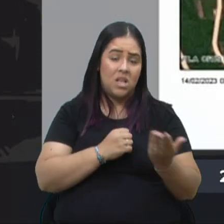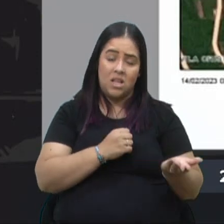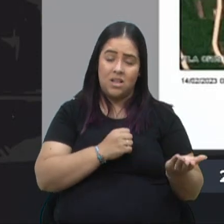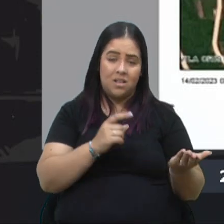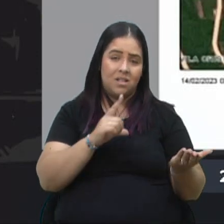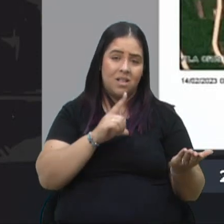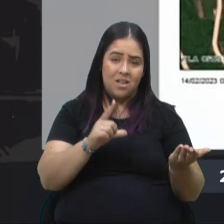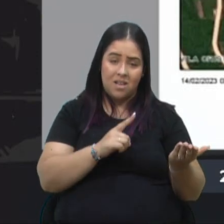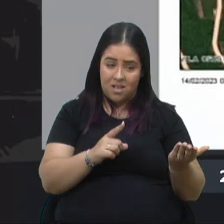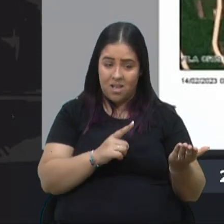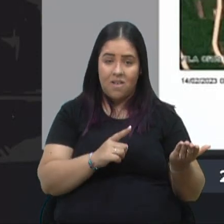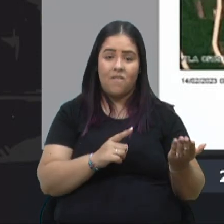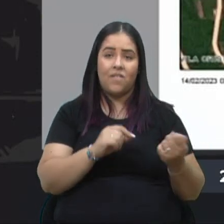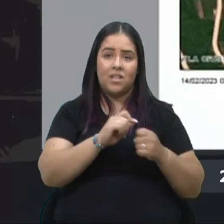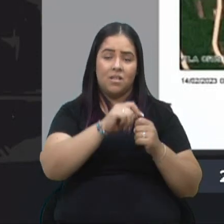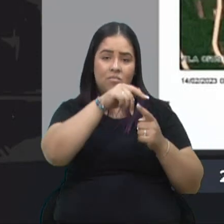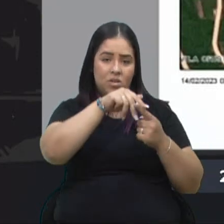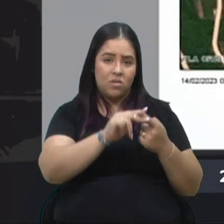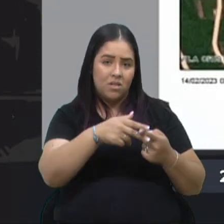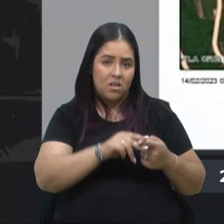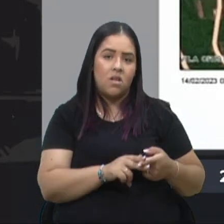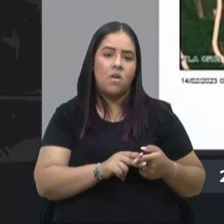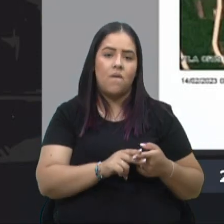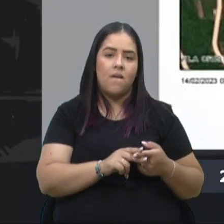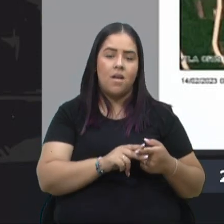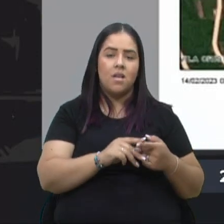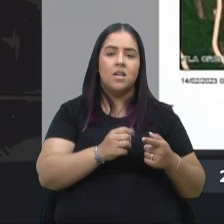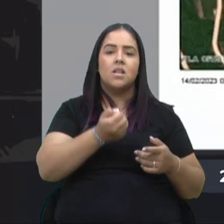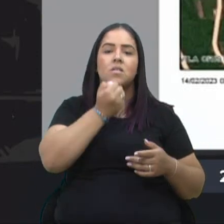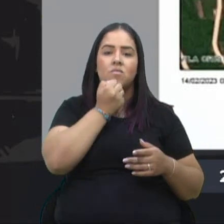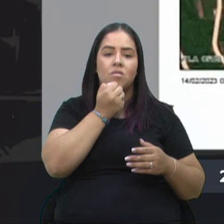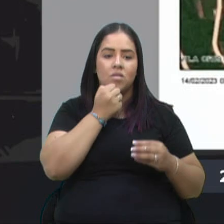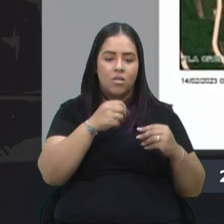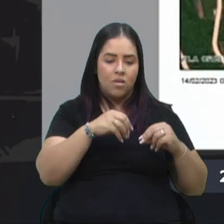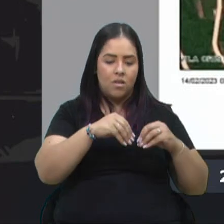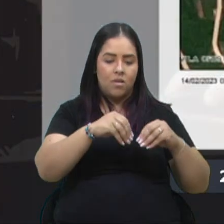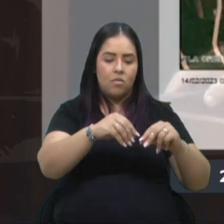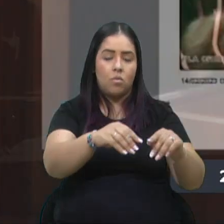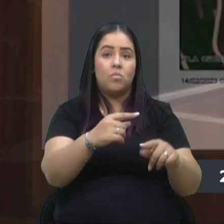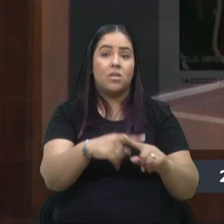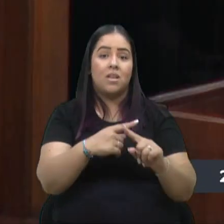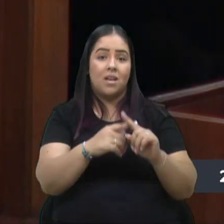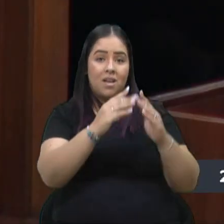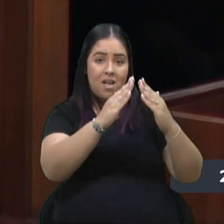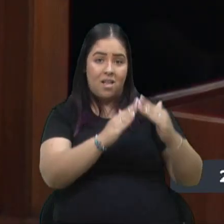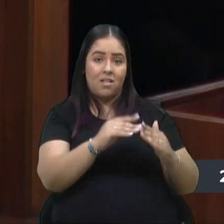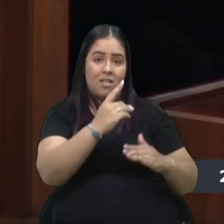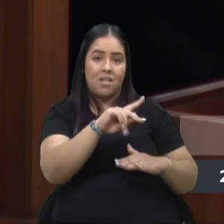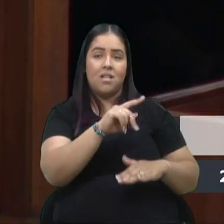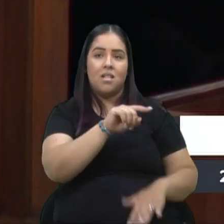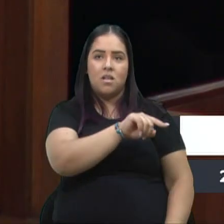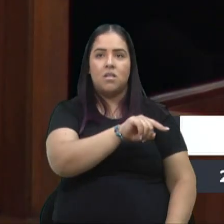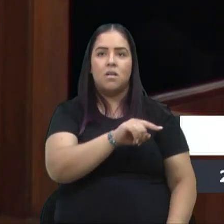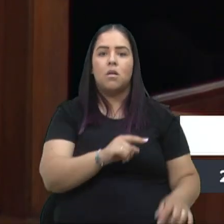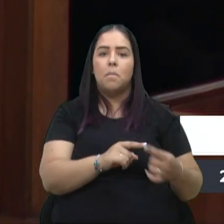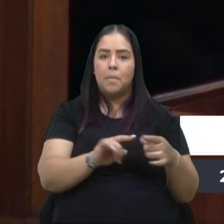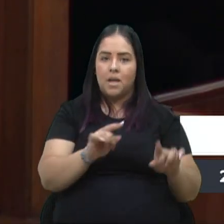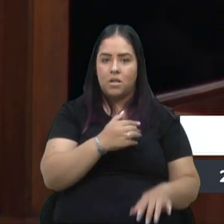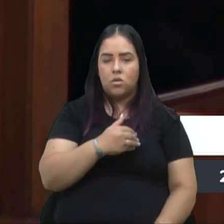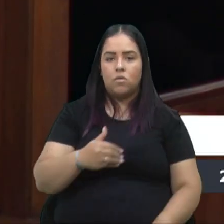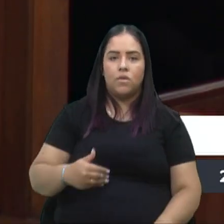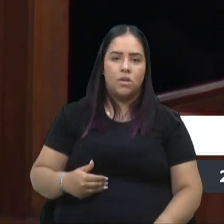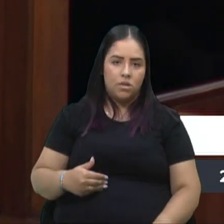Sandro é feito a manutenção cascavelmente porque é de direito Eles moram lá só que o poder público daí